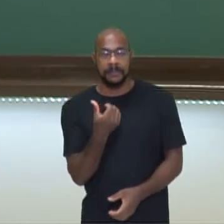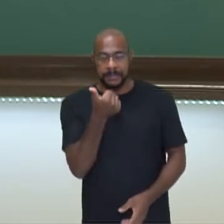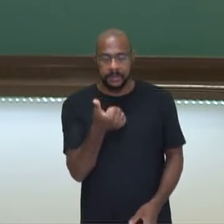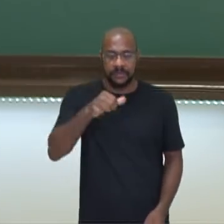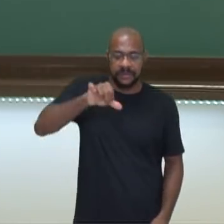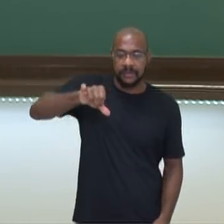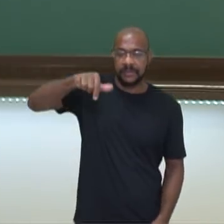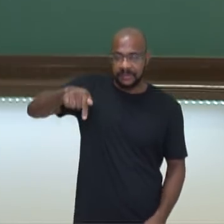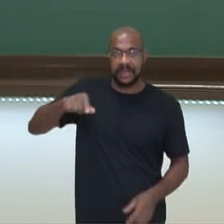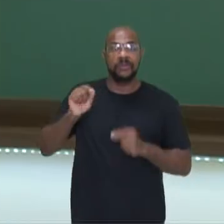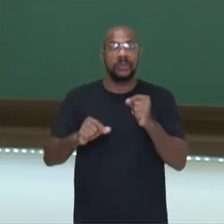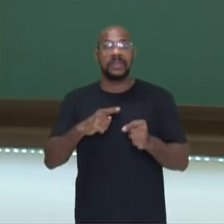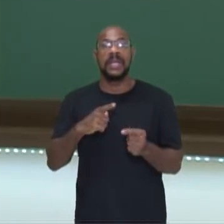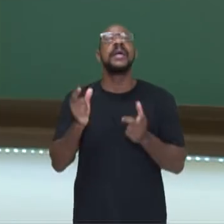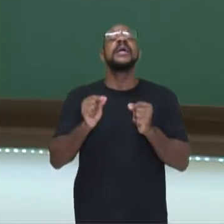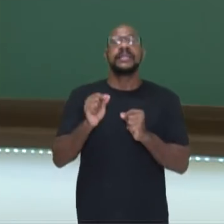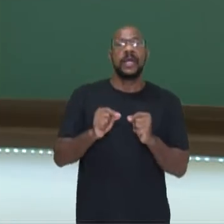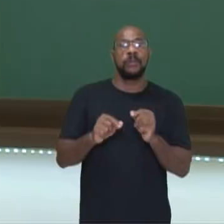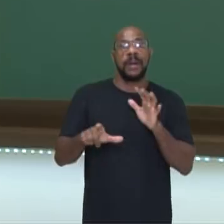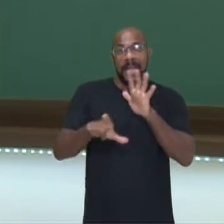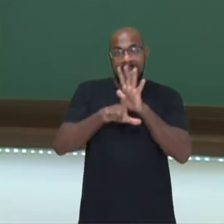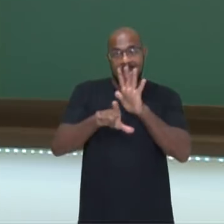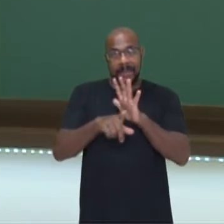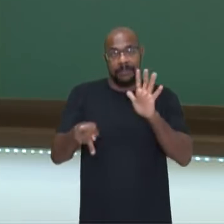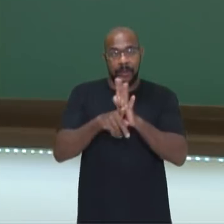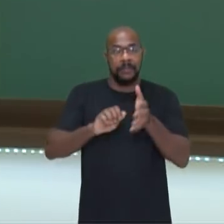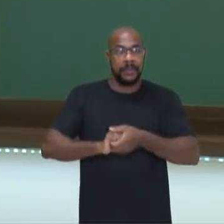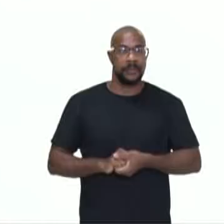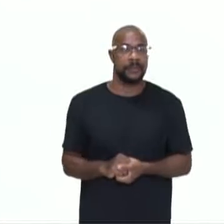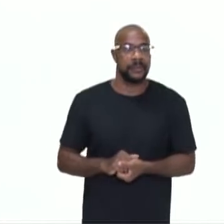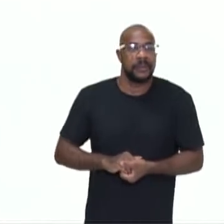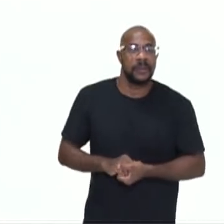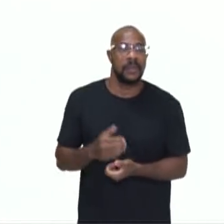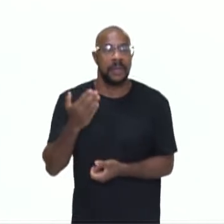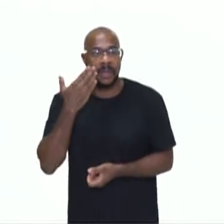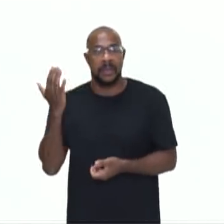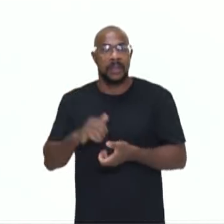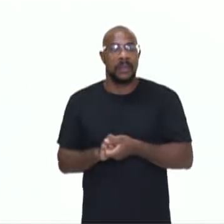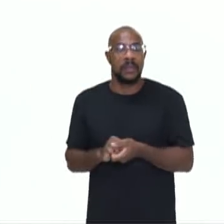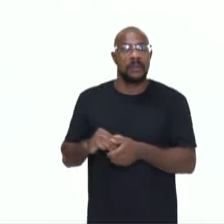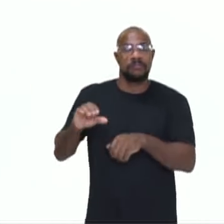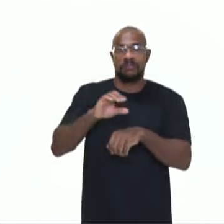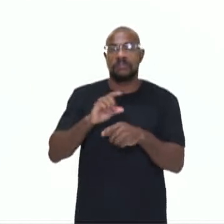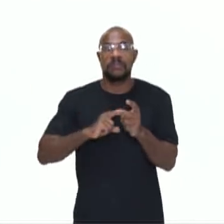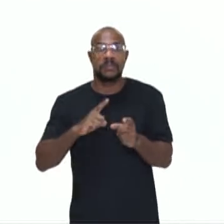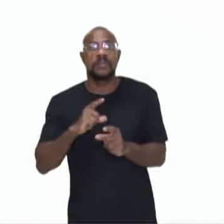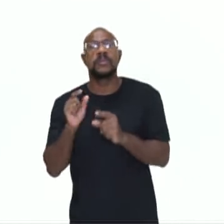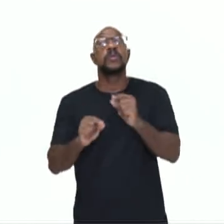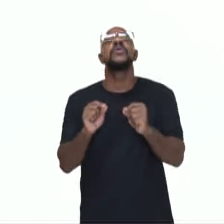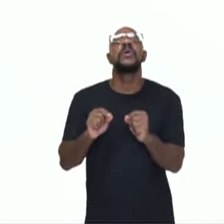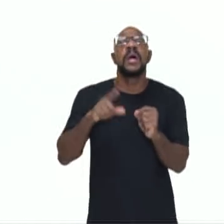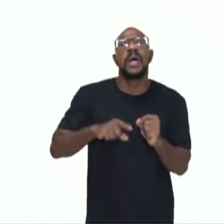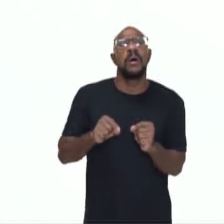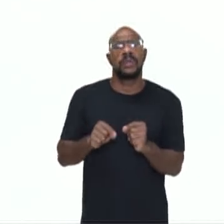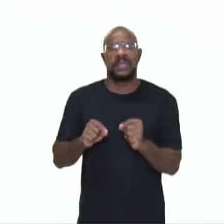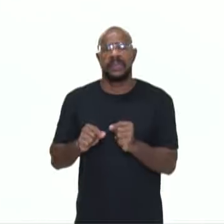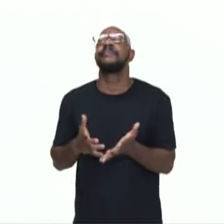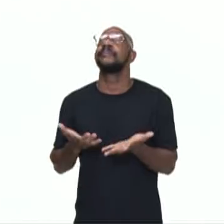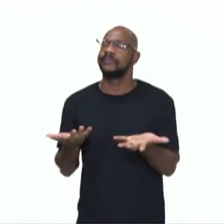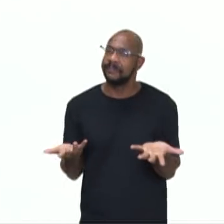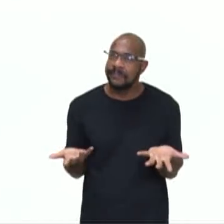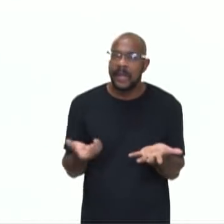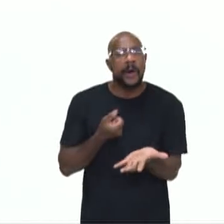tem um artigo específico sobre isso. Leia comigo o artigo 41A. constitui captação de sufrágio, ou